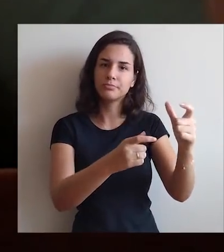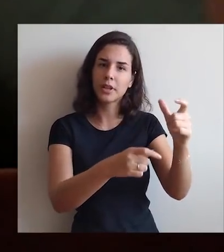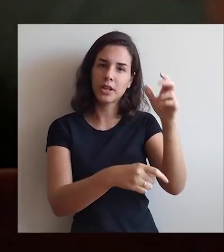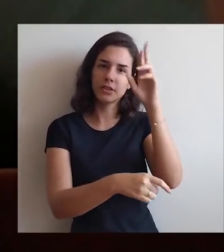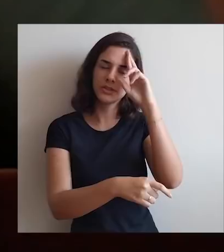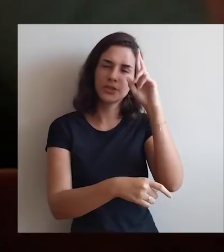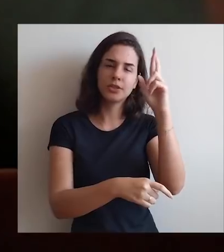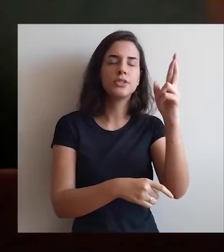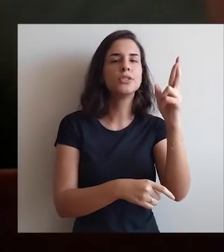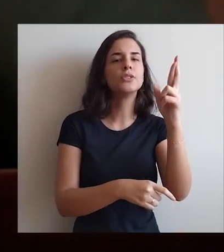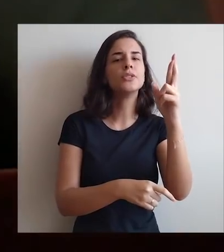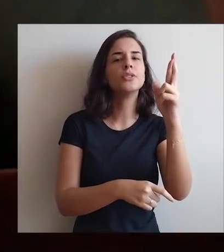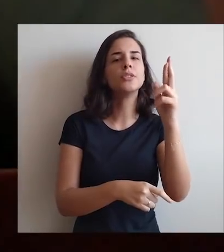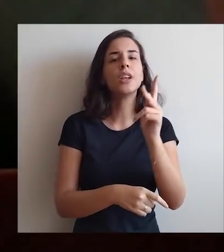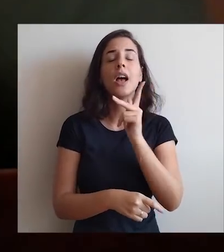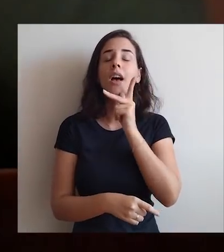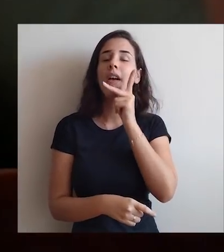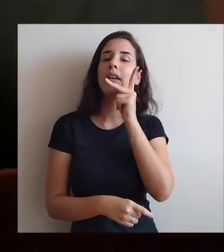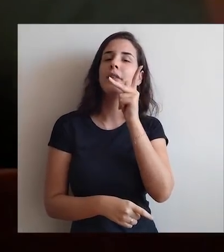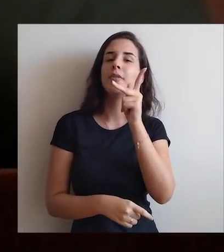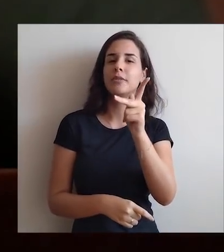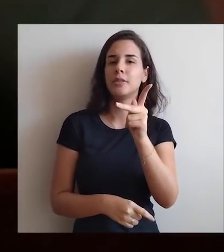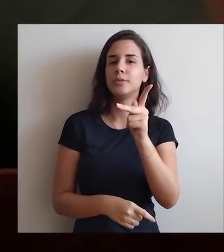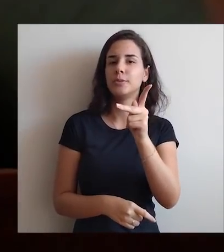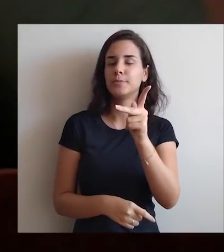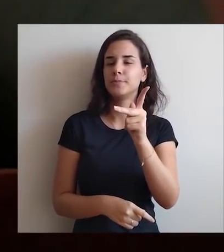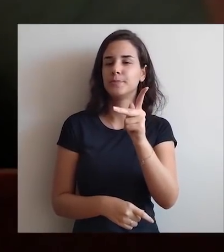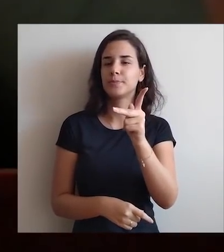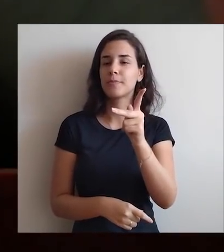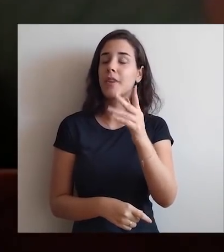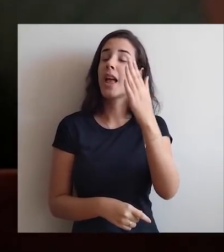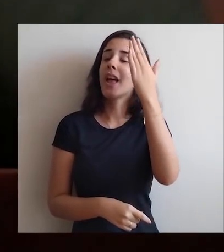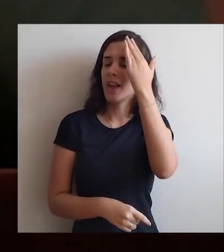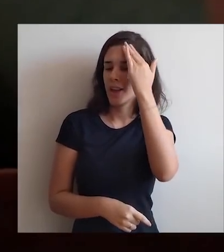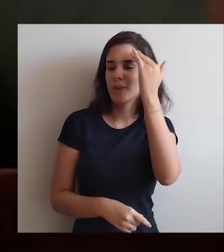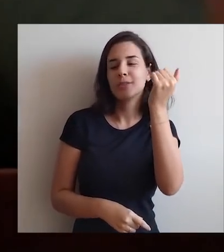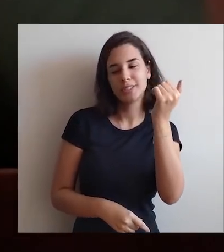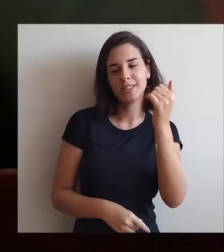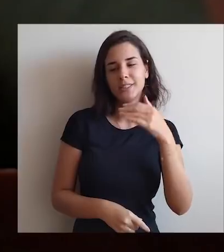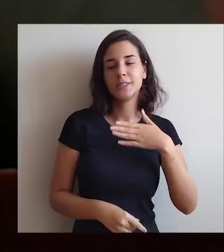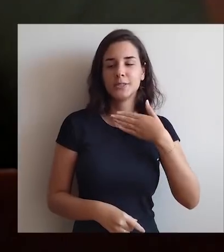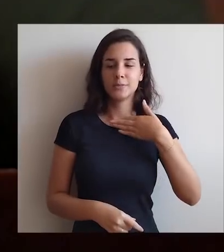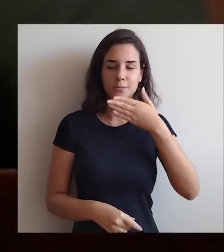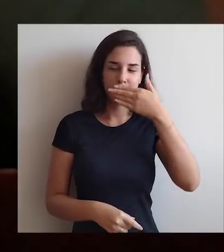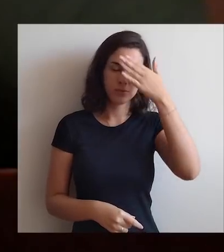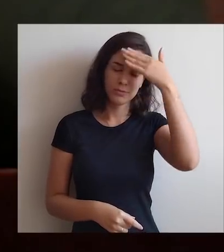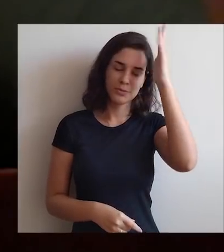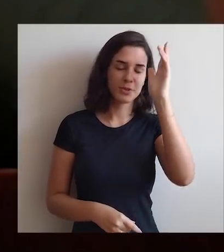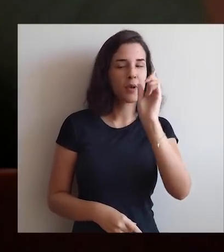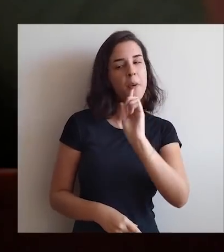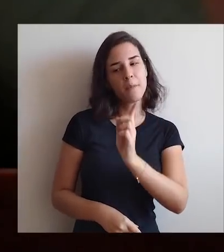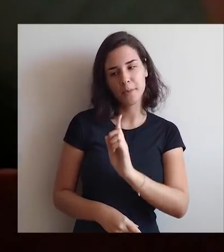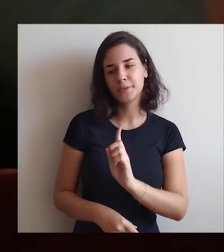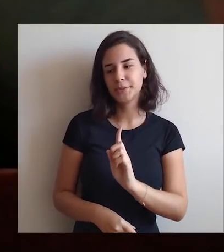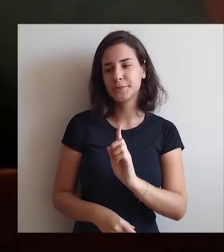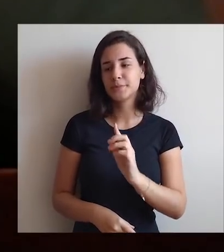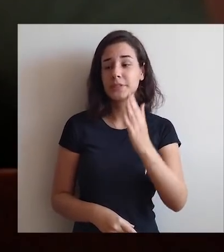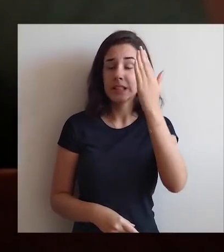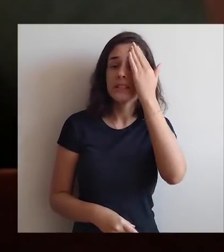o diretor daquela escola, quando eu cheguei naquela escola, me levou até a sua sala e disse para